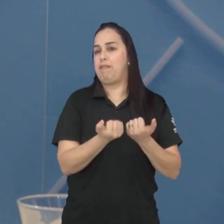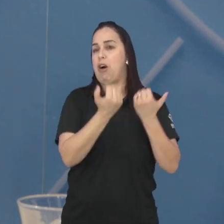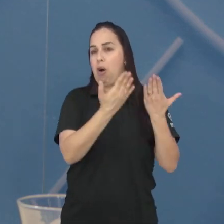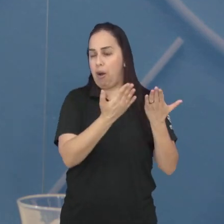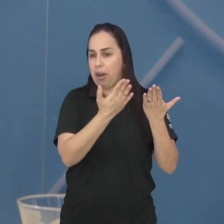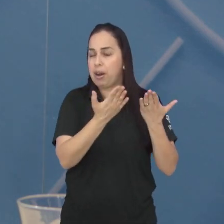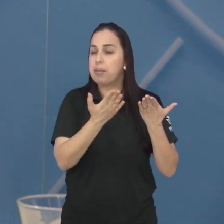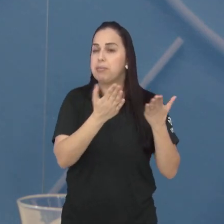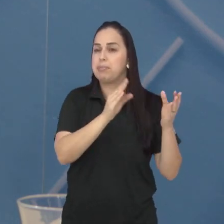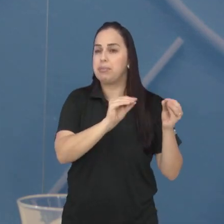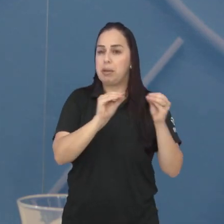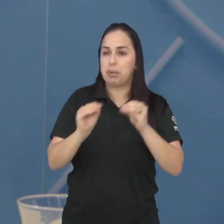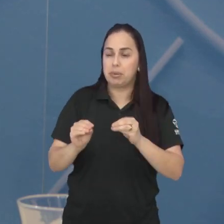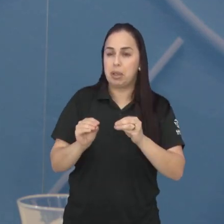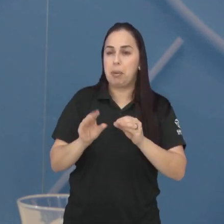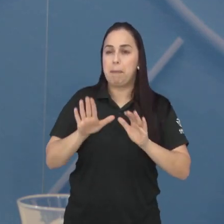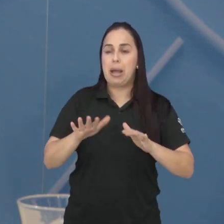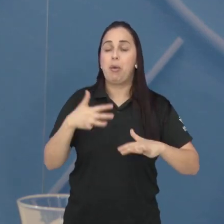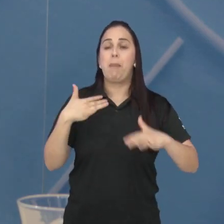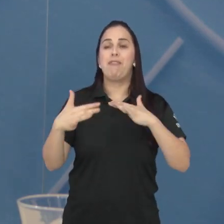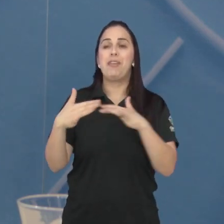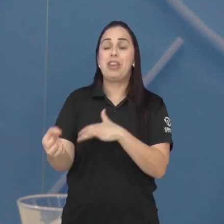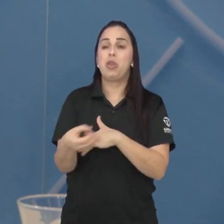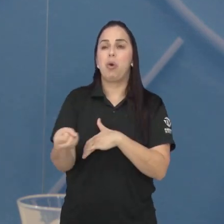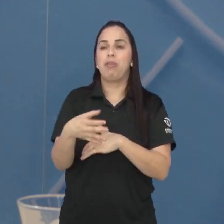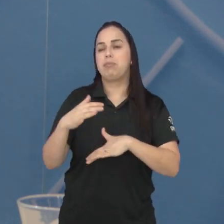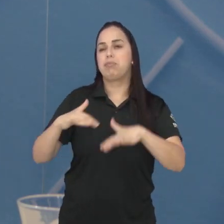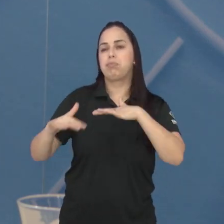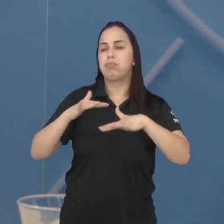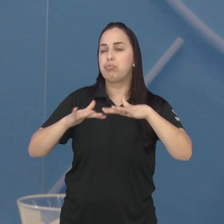um movimento mais recente mesmo,